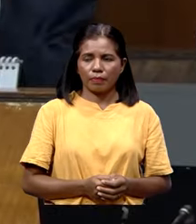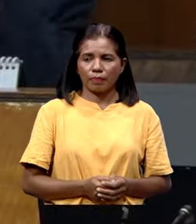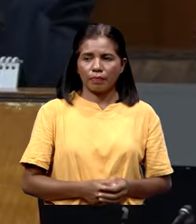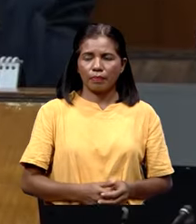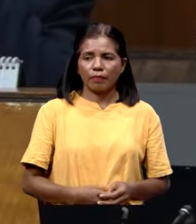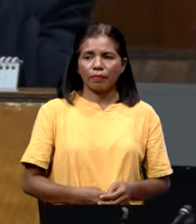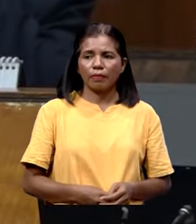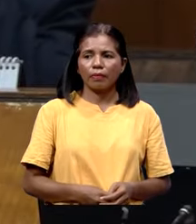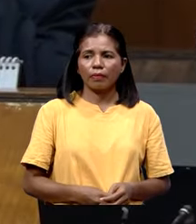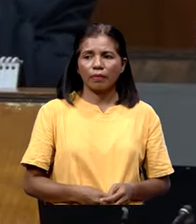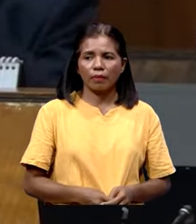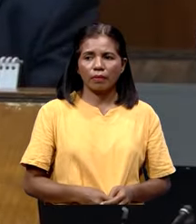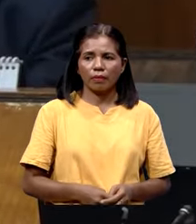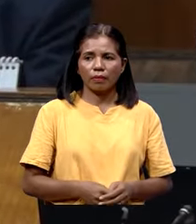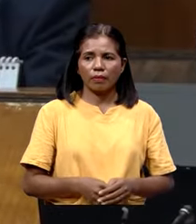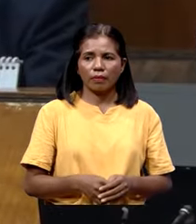Total.